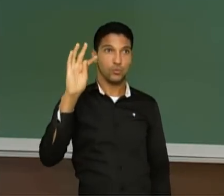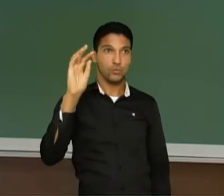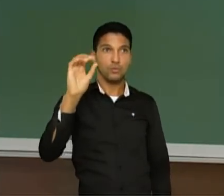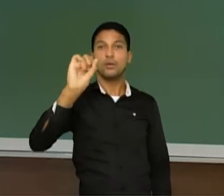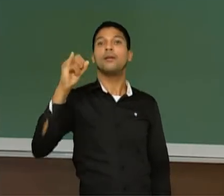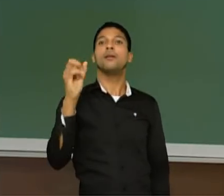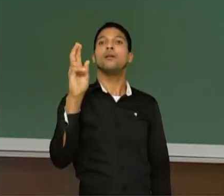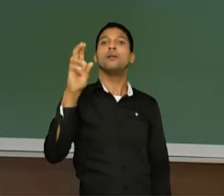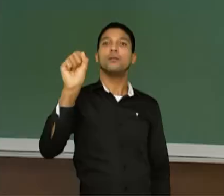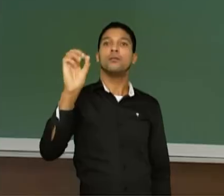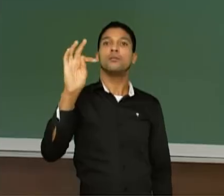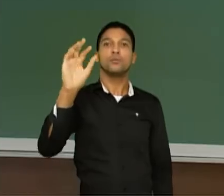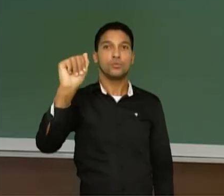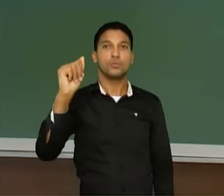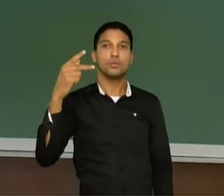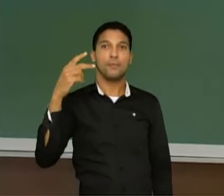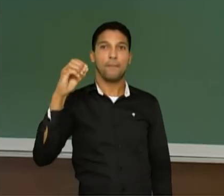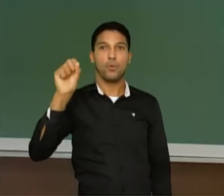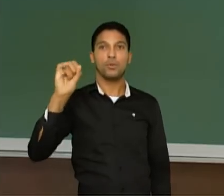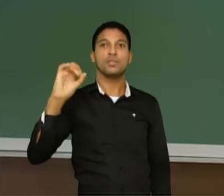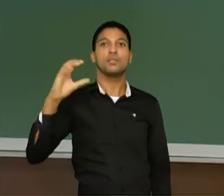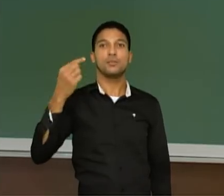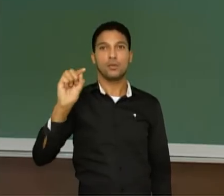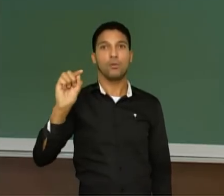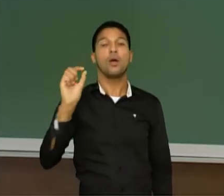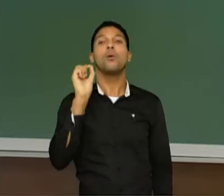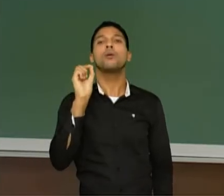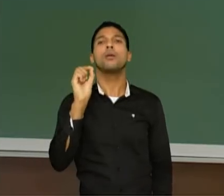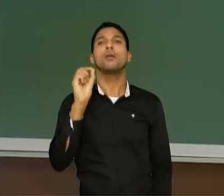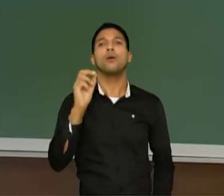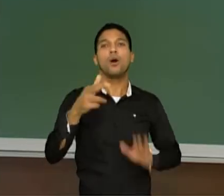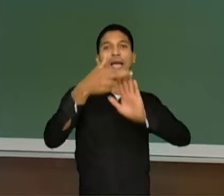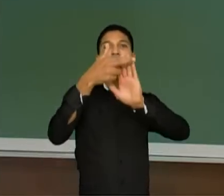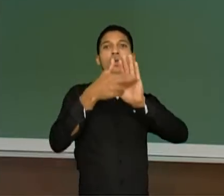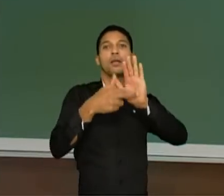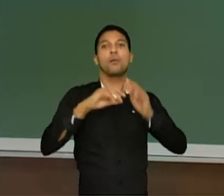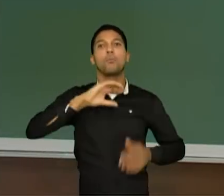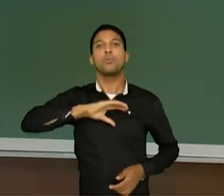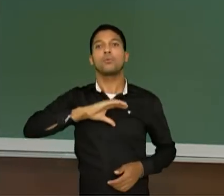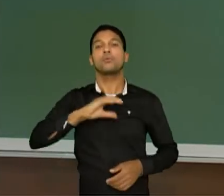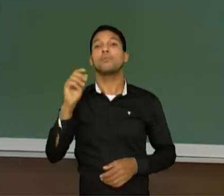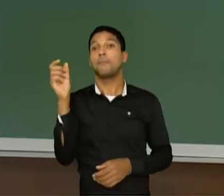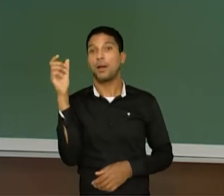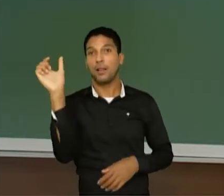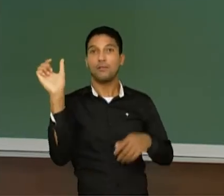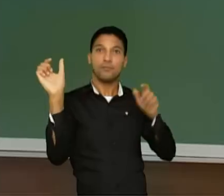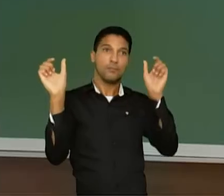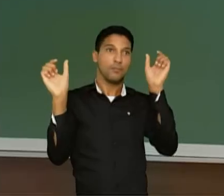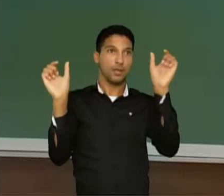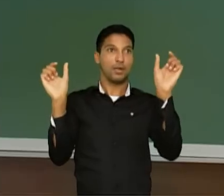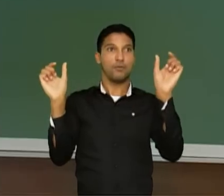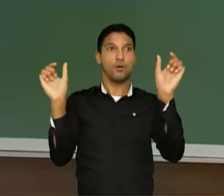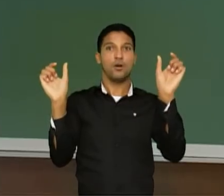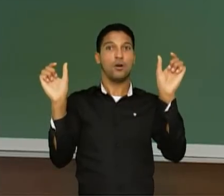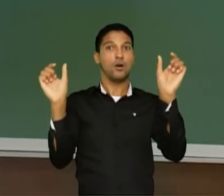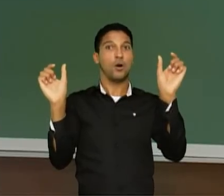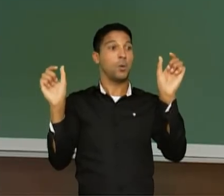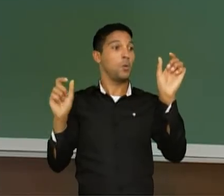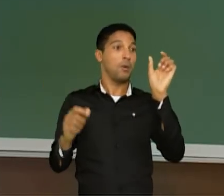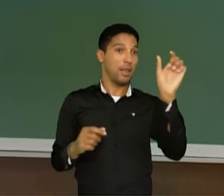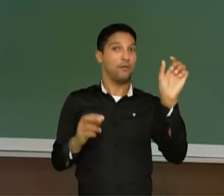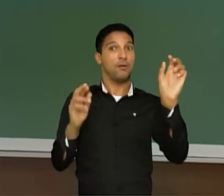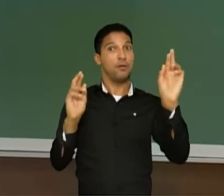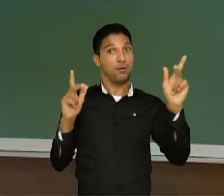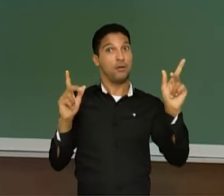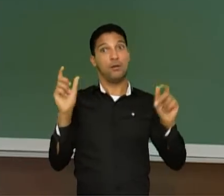nova palavra a partir do verbo girar, né? E da palavra sol, pela semelhança que a flor tem com o sol, e aí a gente tem